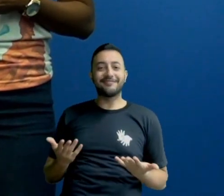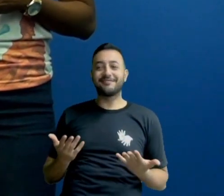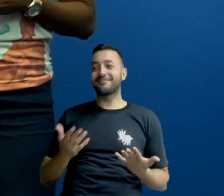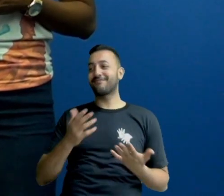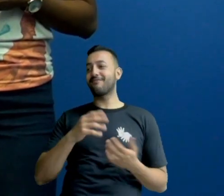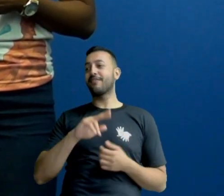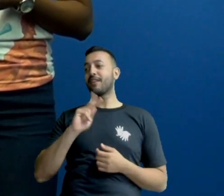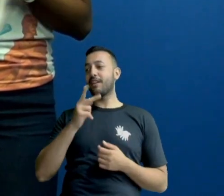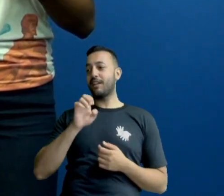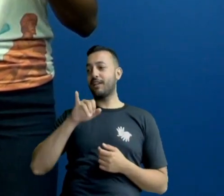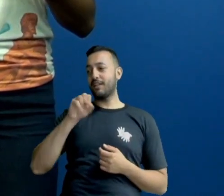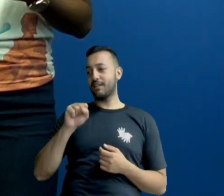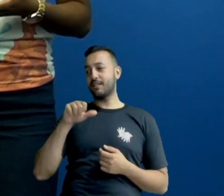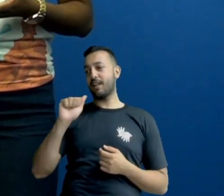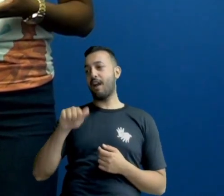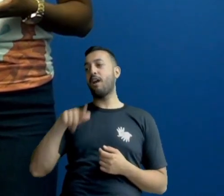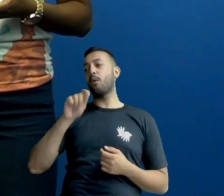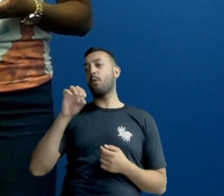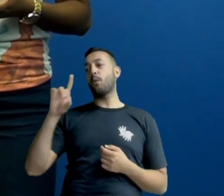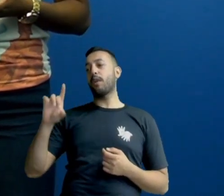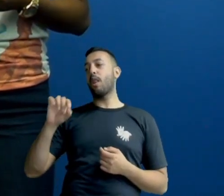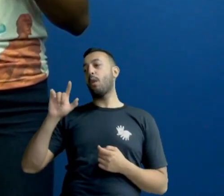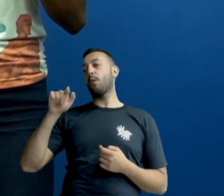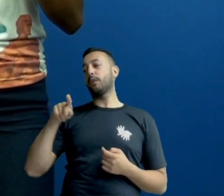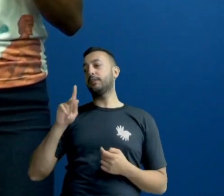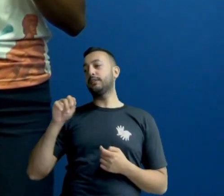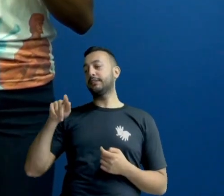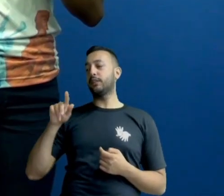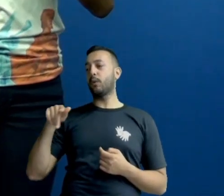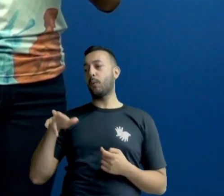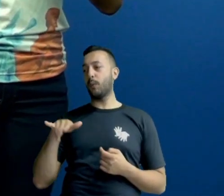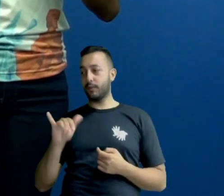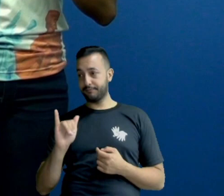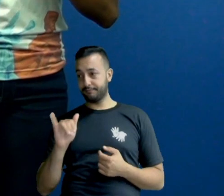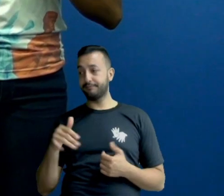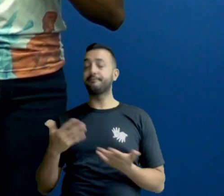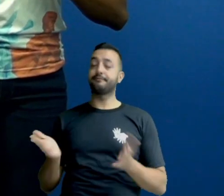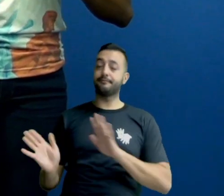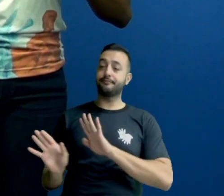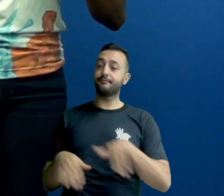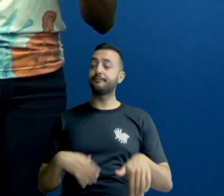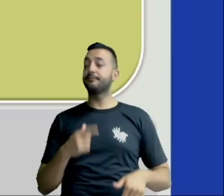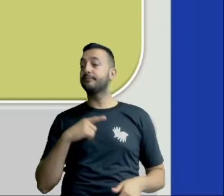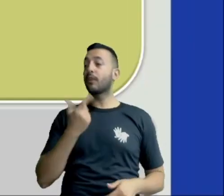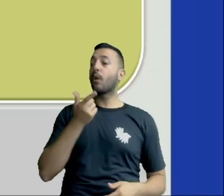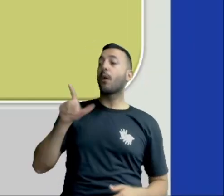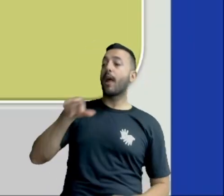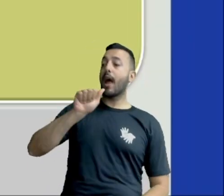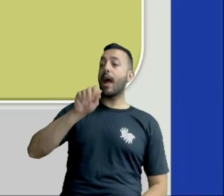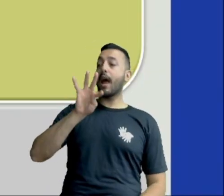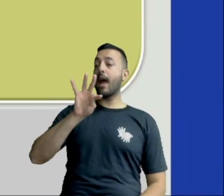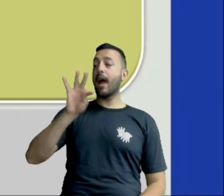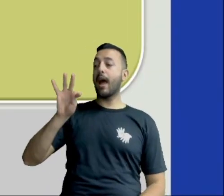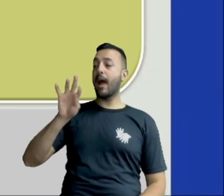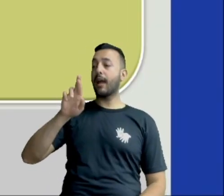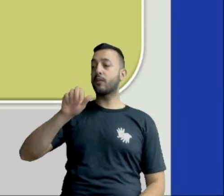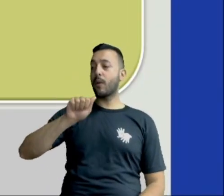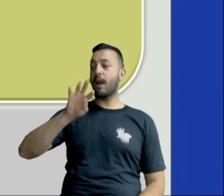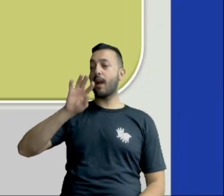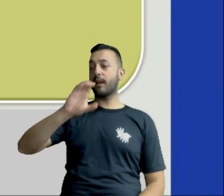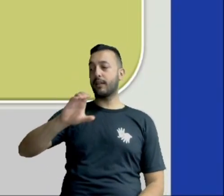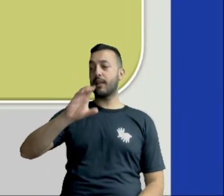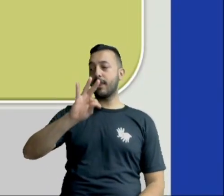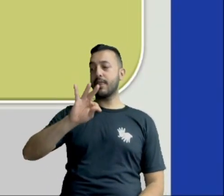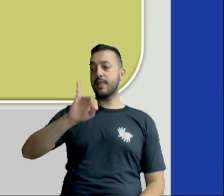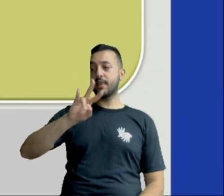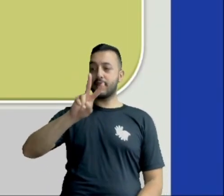He is a good looking guy, sorry. Depois nós temos attractive. O que quer dizer